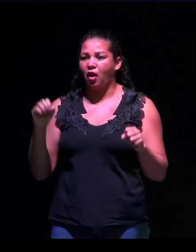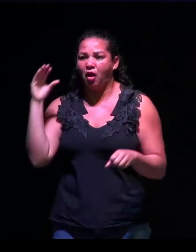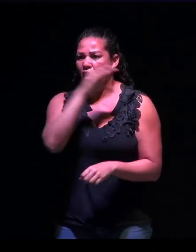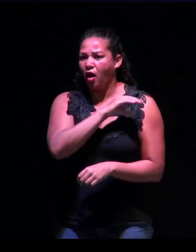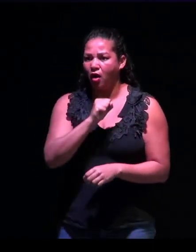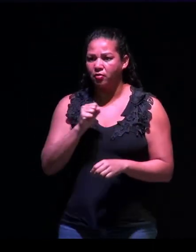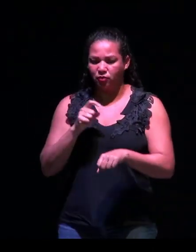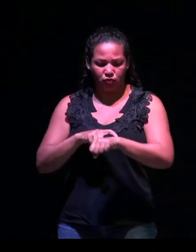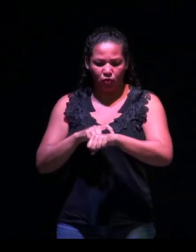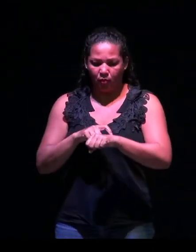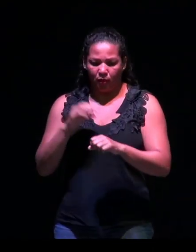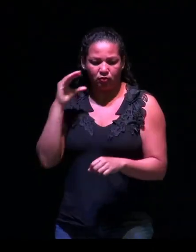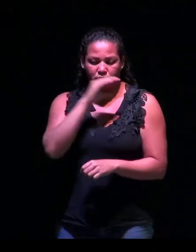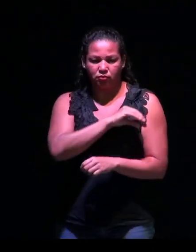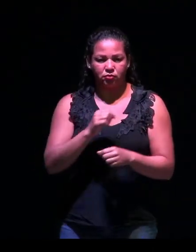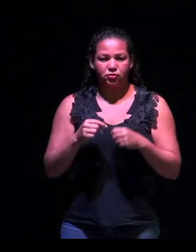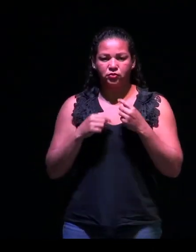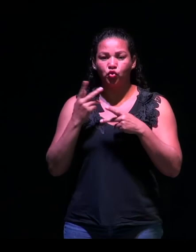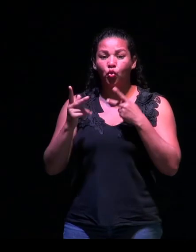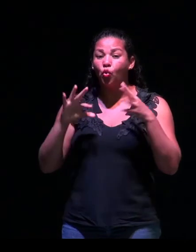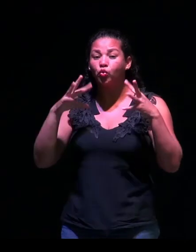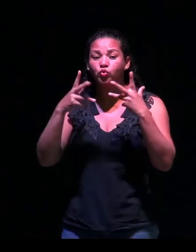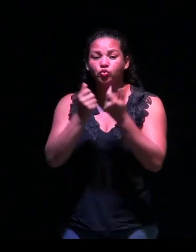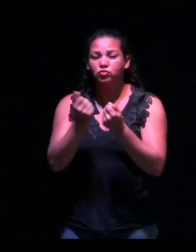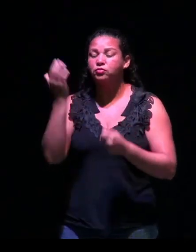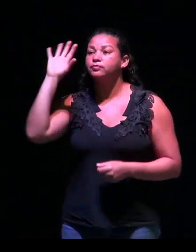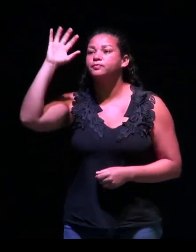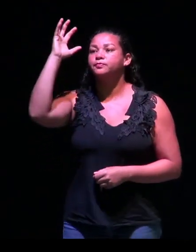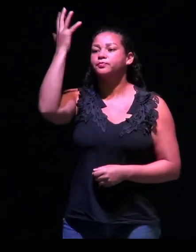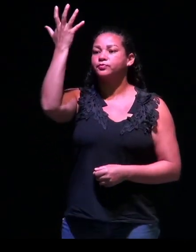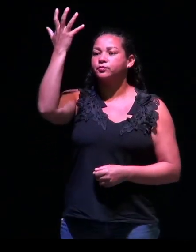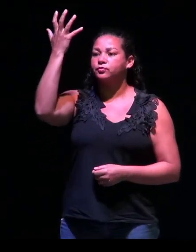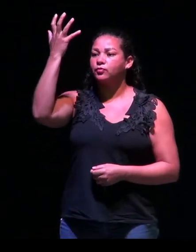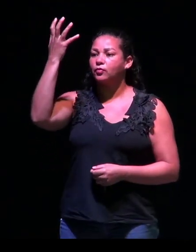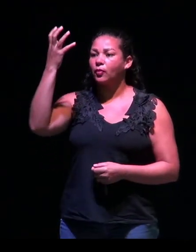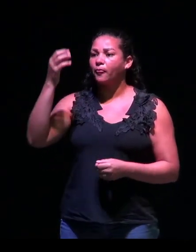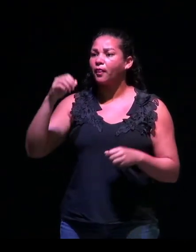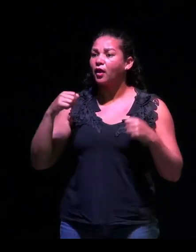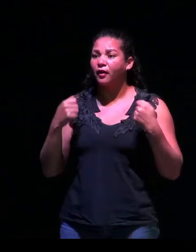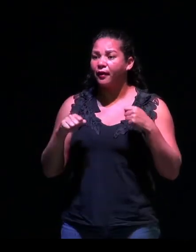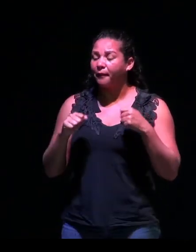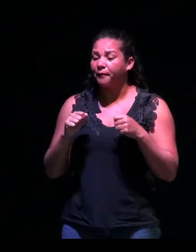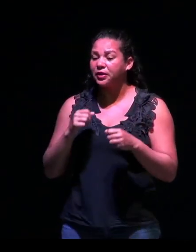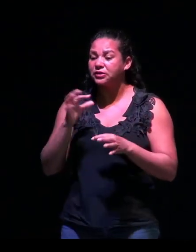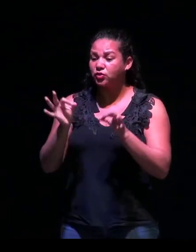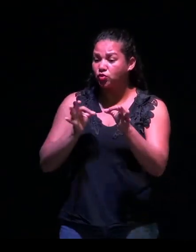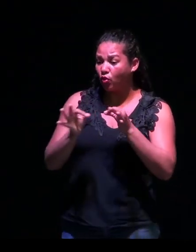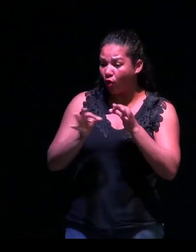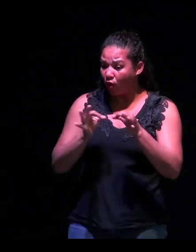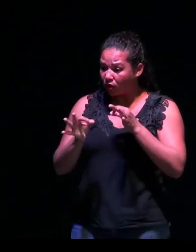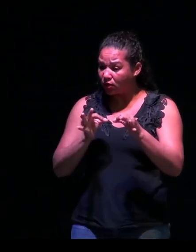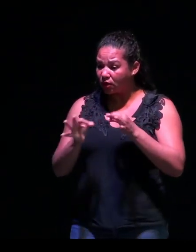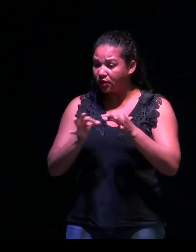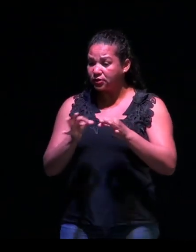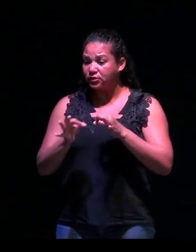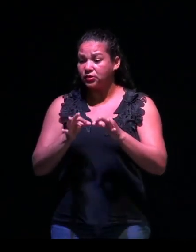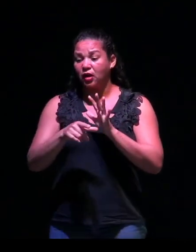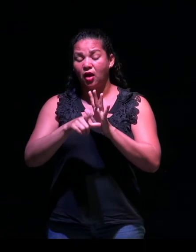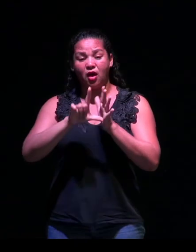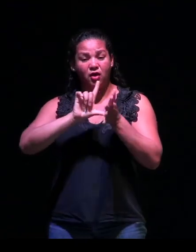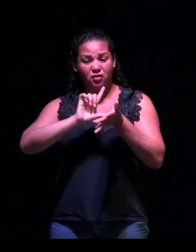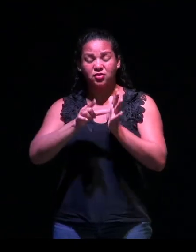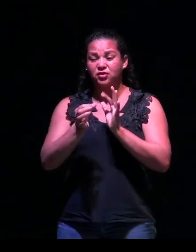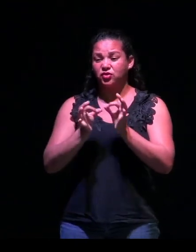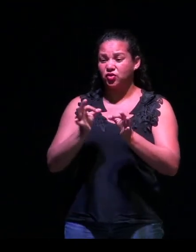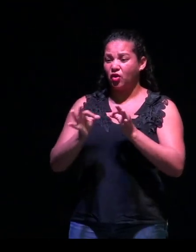vendo que tudo está acontecendo debaixo do seu nariz, então se prepare para esse dia. Seja um crente cheio do